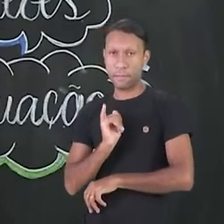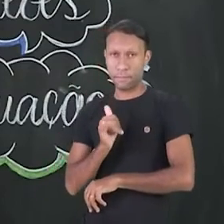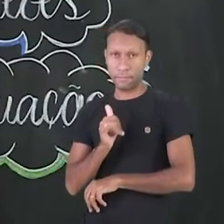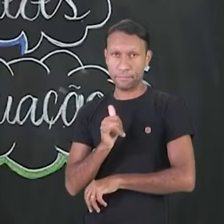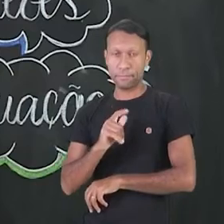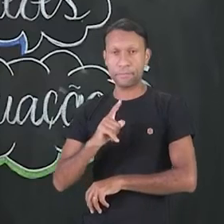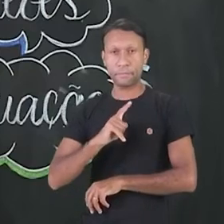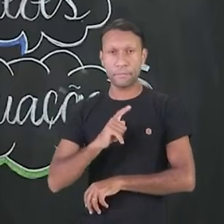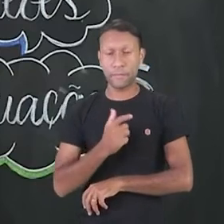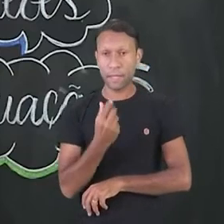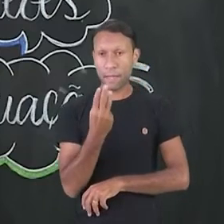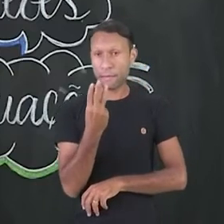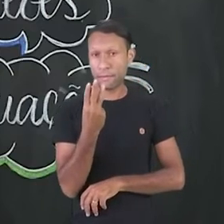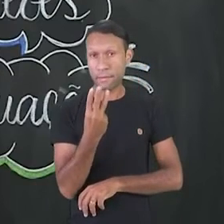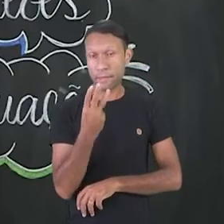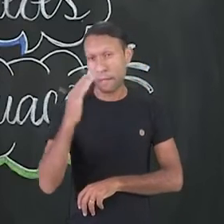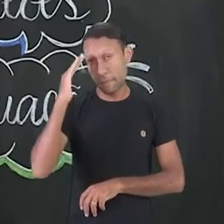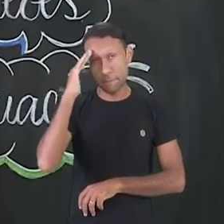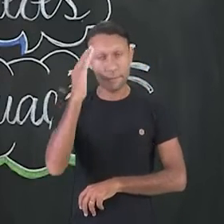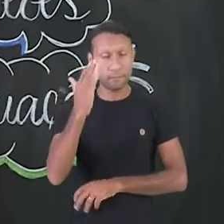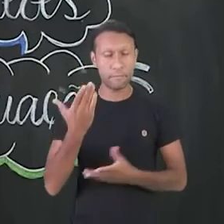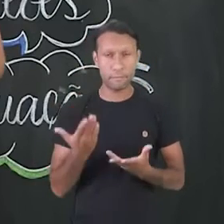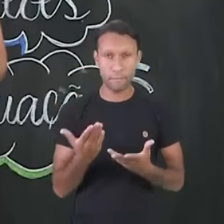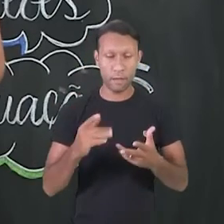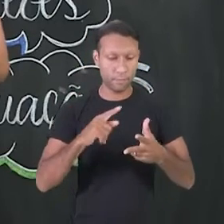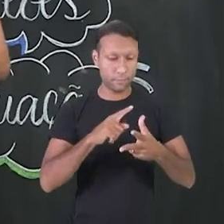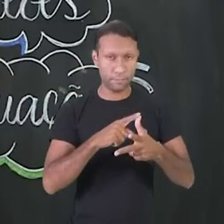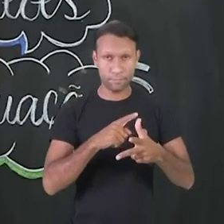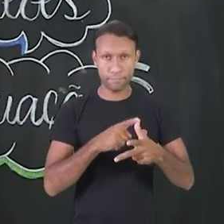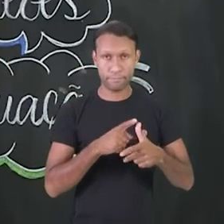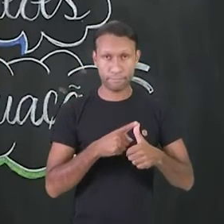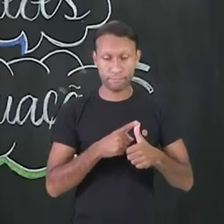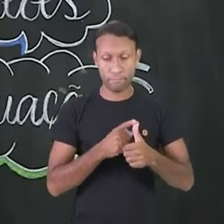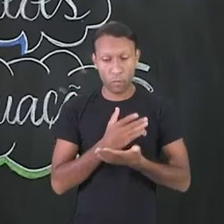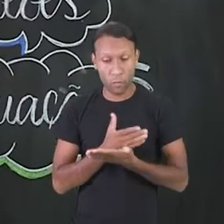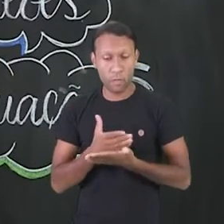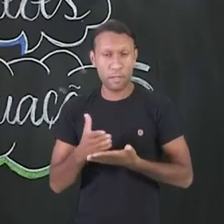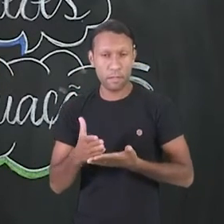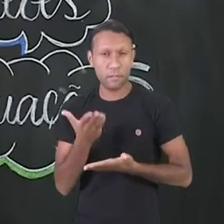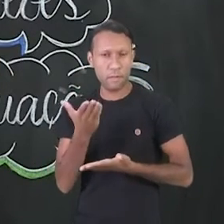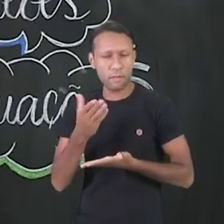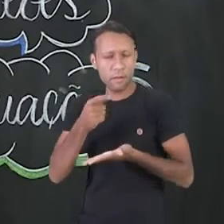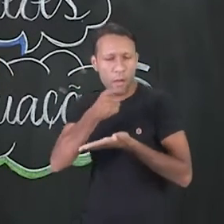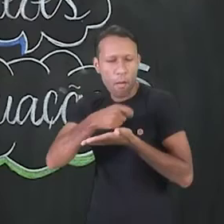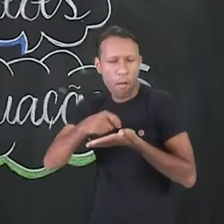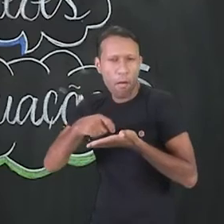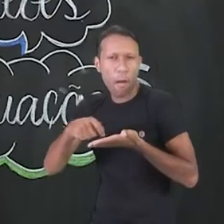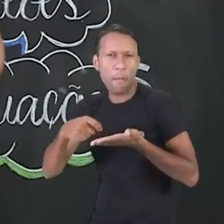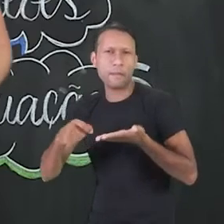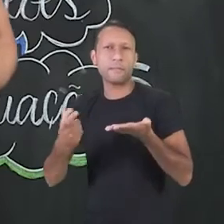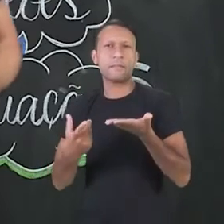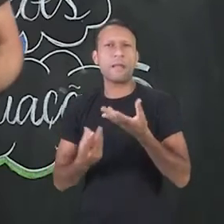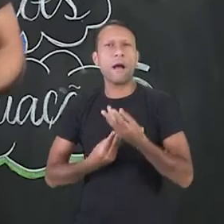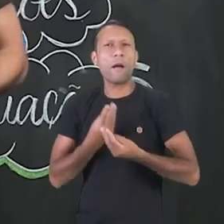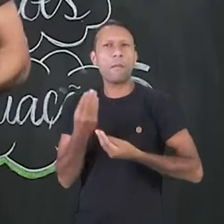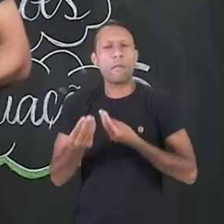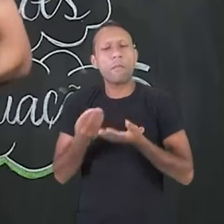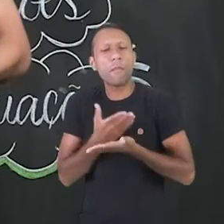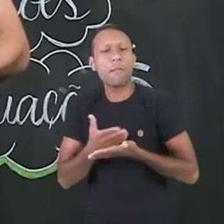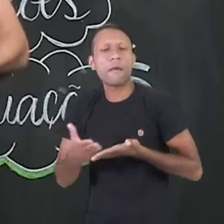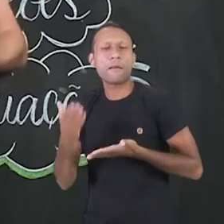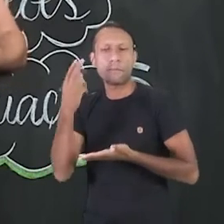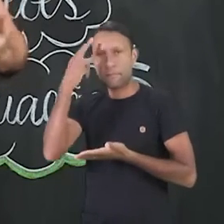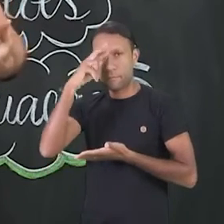tem 3 elementos indispensáveis, básicos. Eu tenho o início, que é o que a gente chama de situação inicial, que é